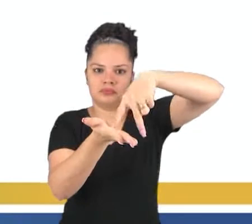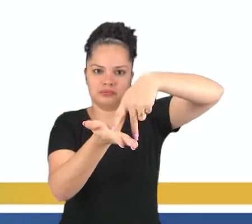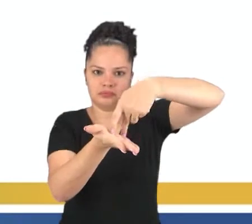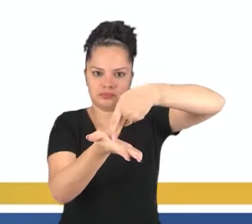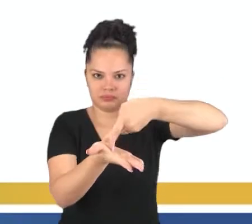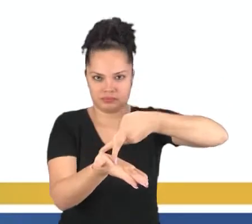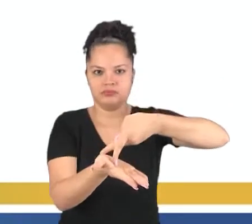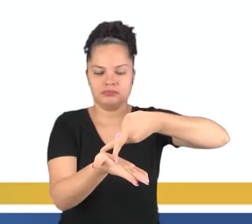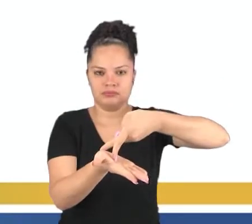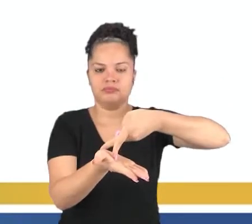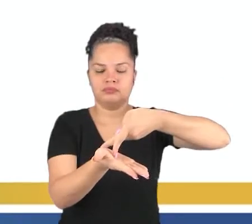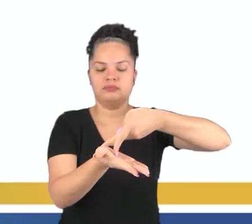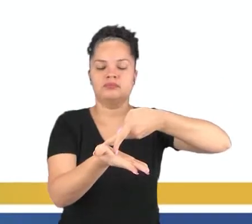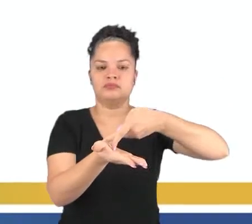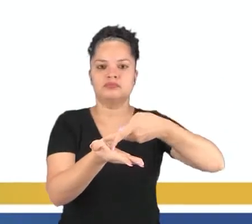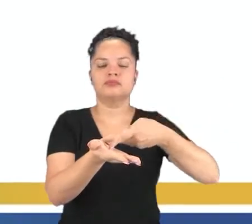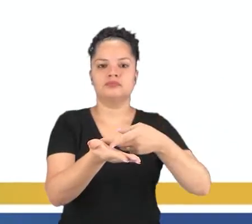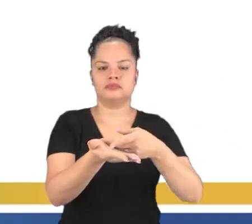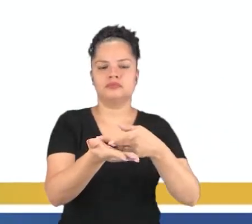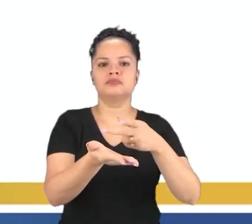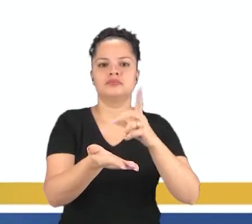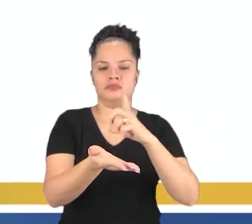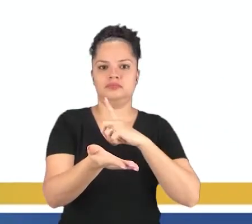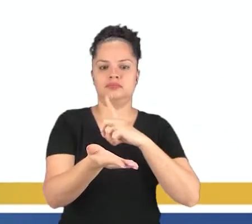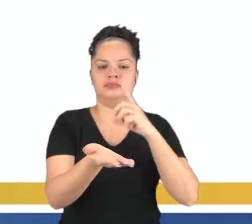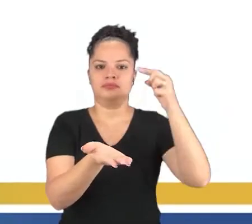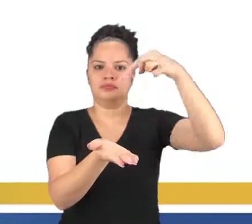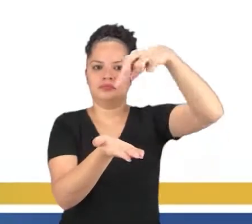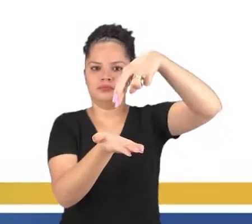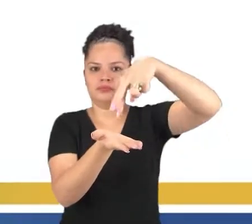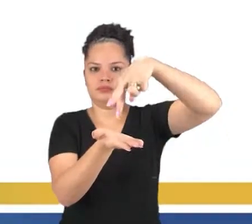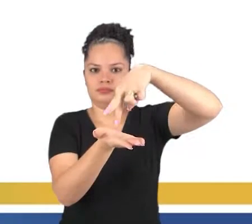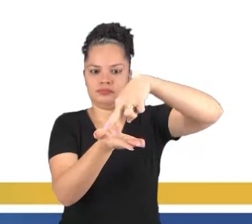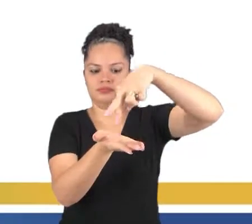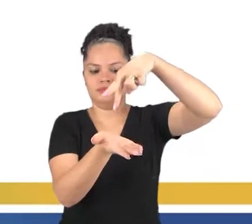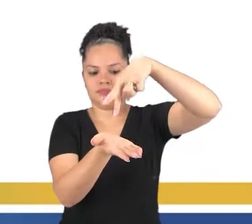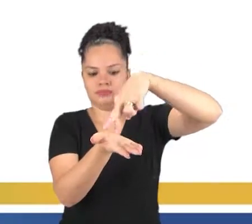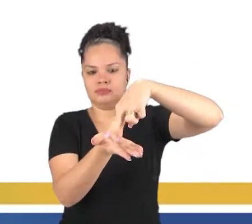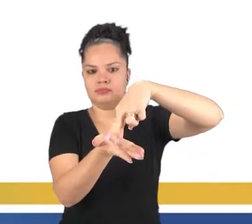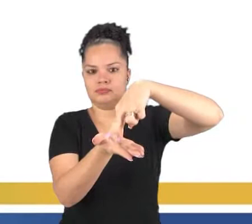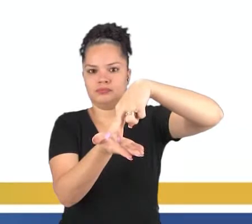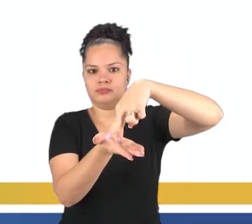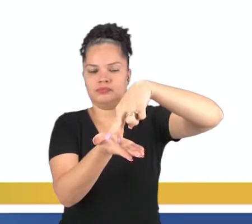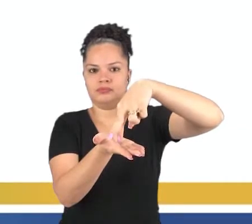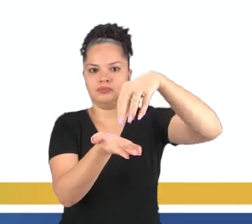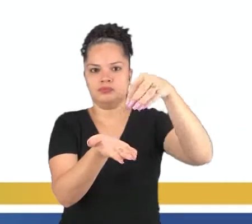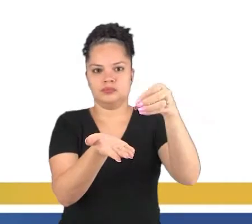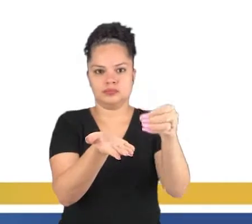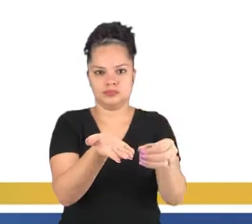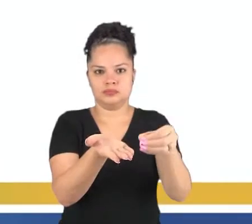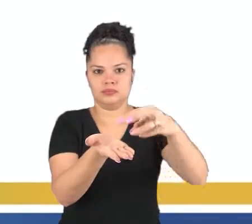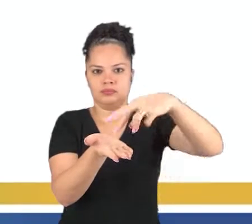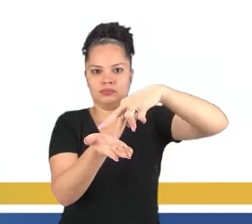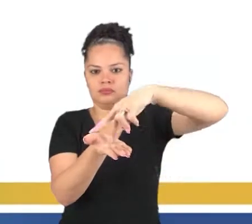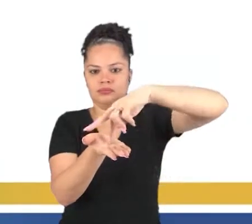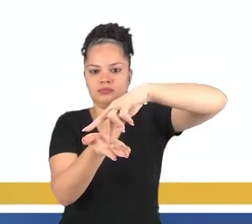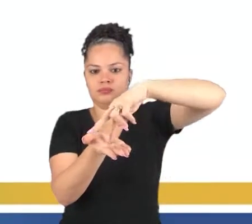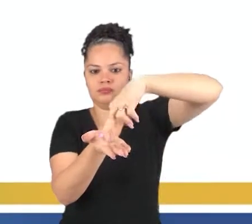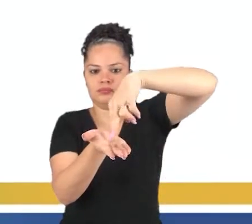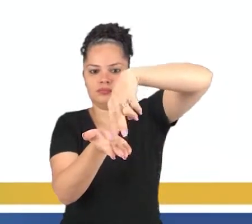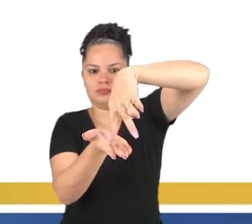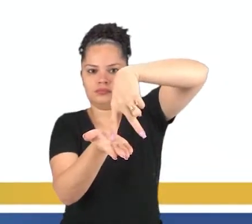ponta seca do compasso fixa em um ponto O, a ponta girante, ao